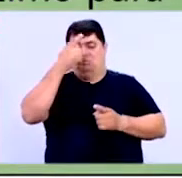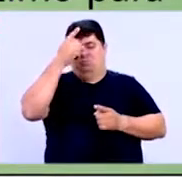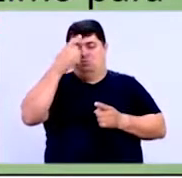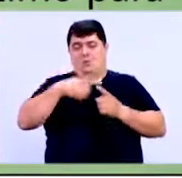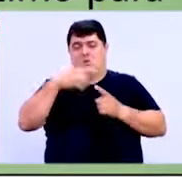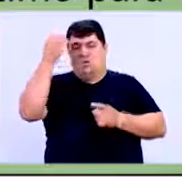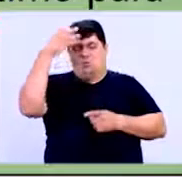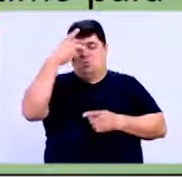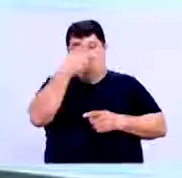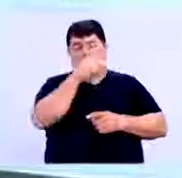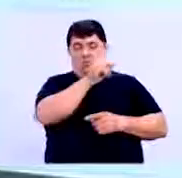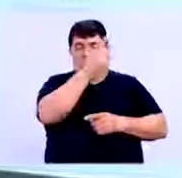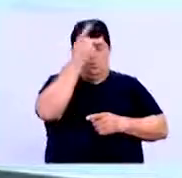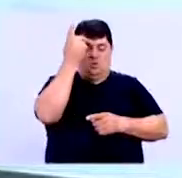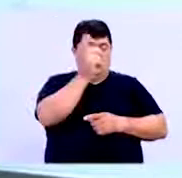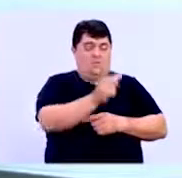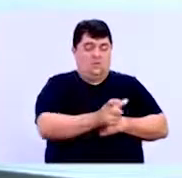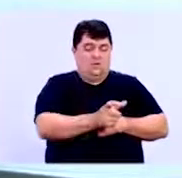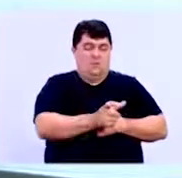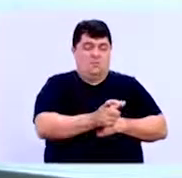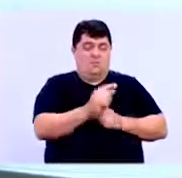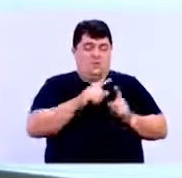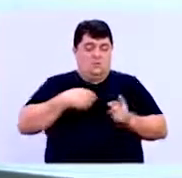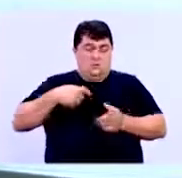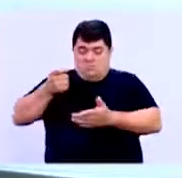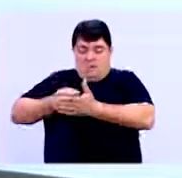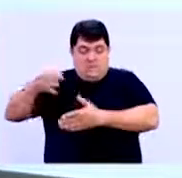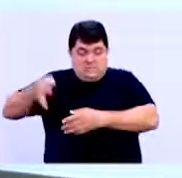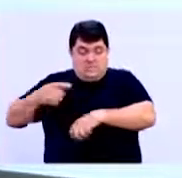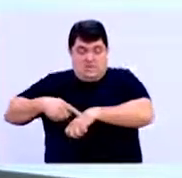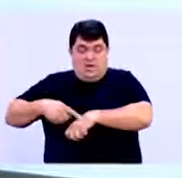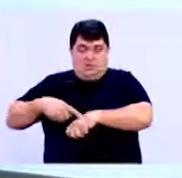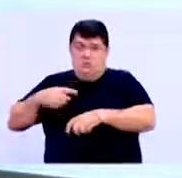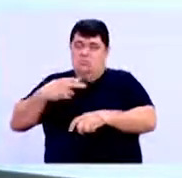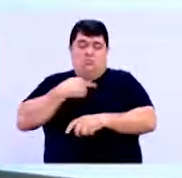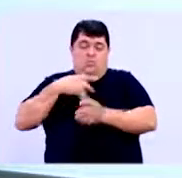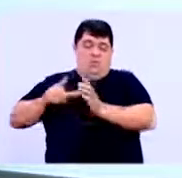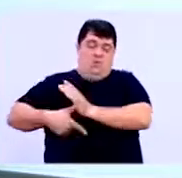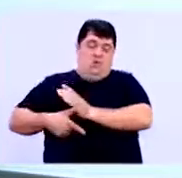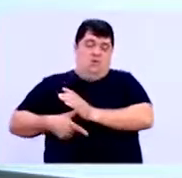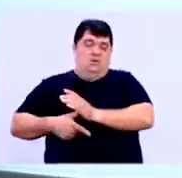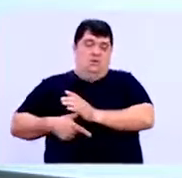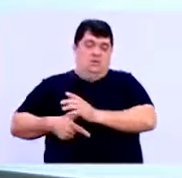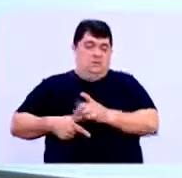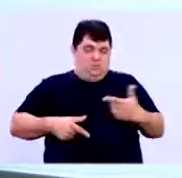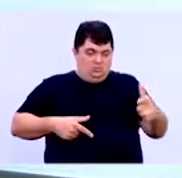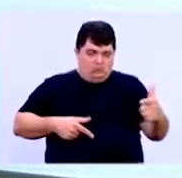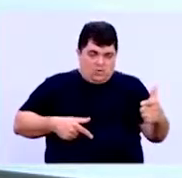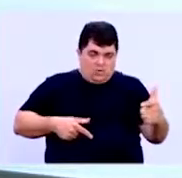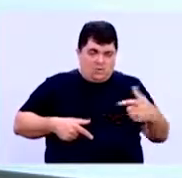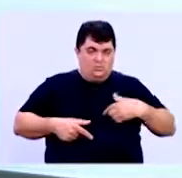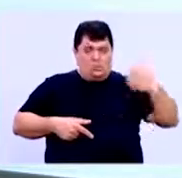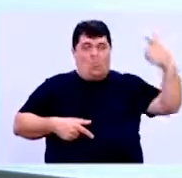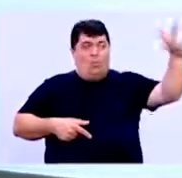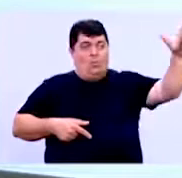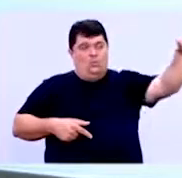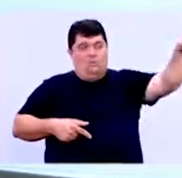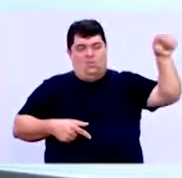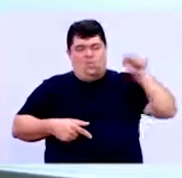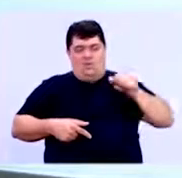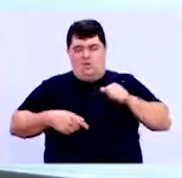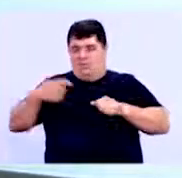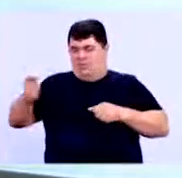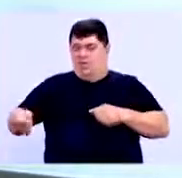a conta vai vencer, você precisa tomar o seu empréstimo, tomar, que eu diga, pegar emprestado numa instituição financeira para poder honrar